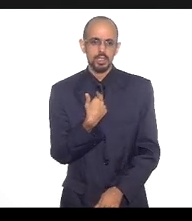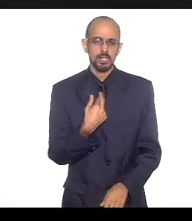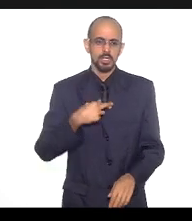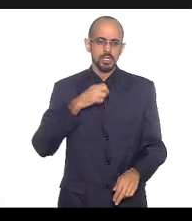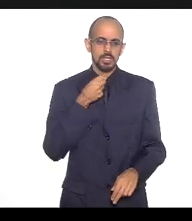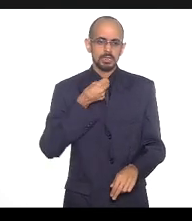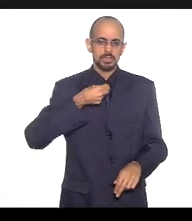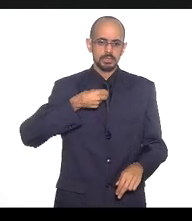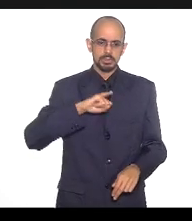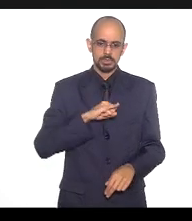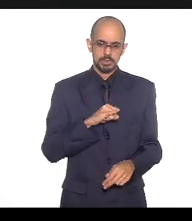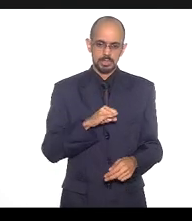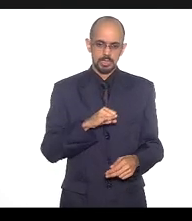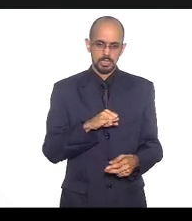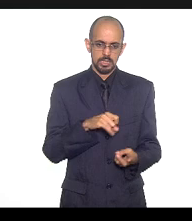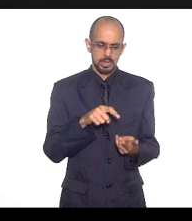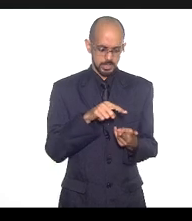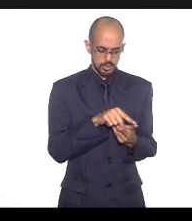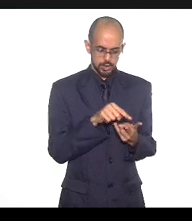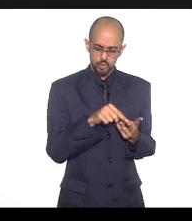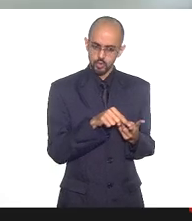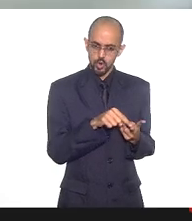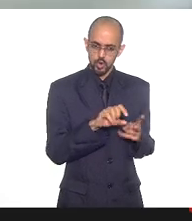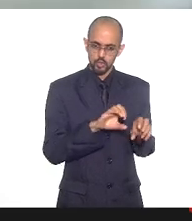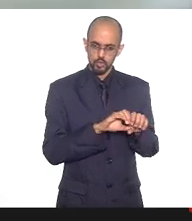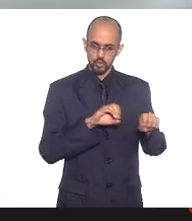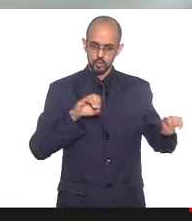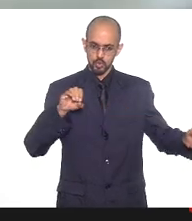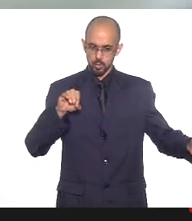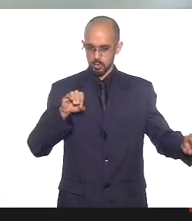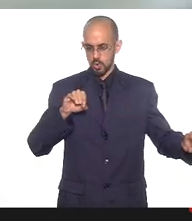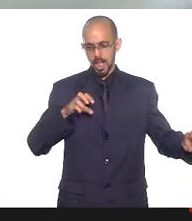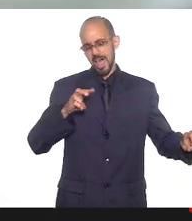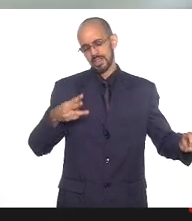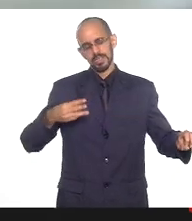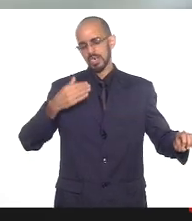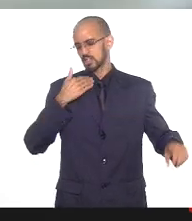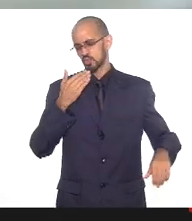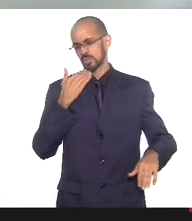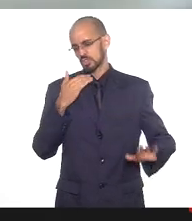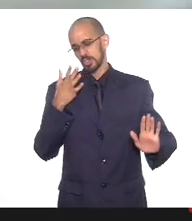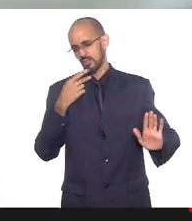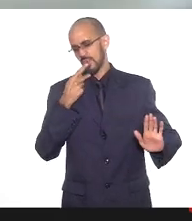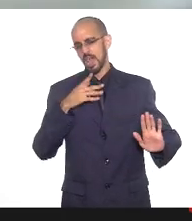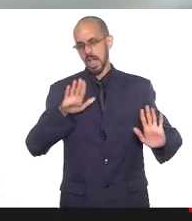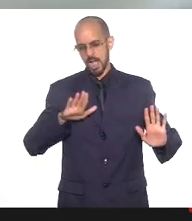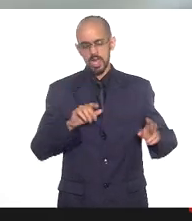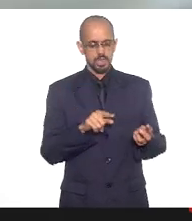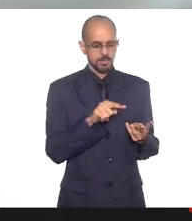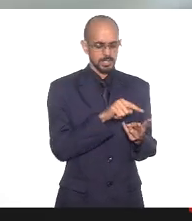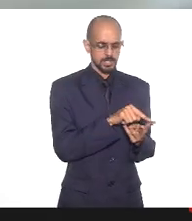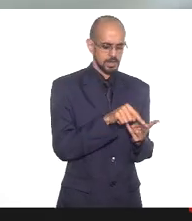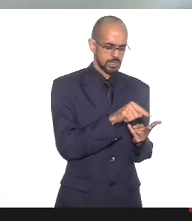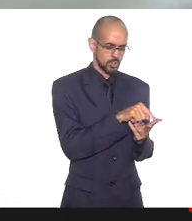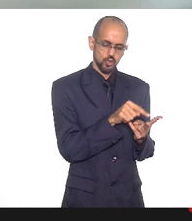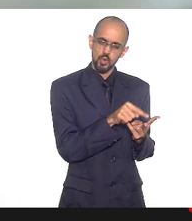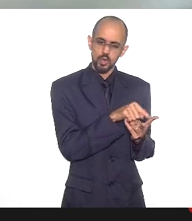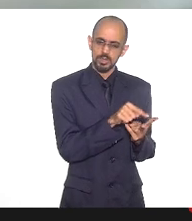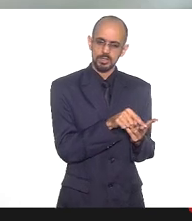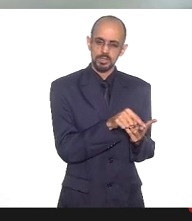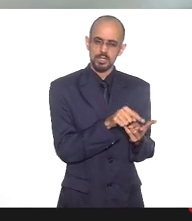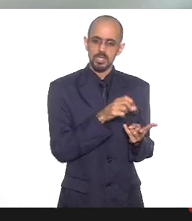se nesses dois dutos, não vou entrar na Rota 3, que não é dos senhores, se nesses dois dutos, além